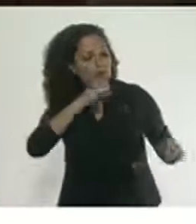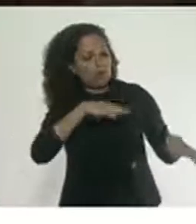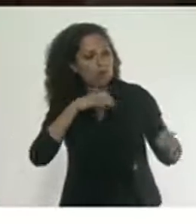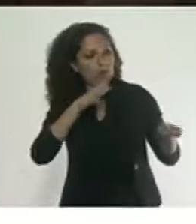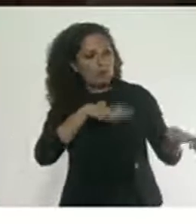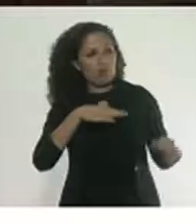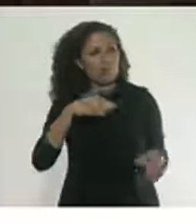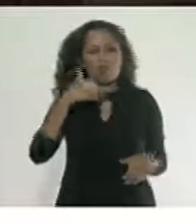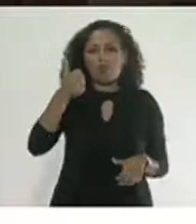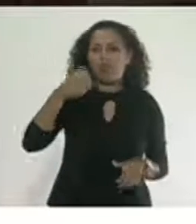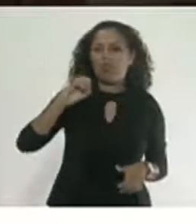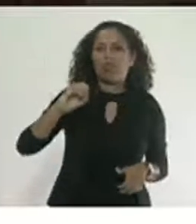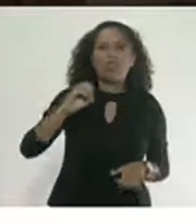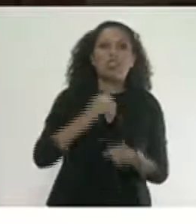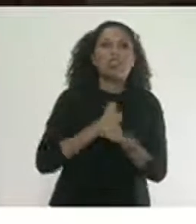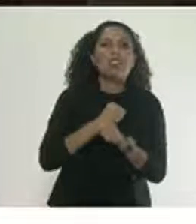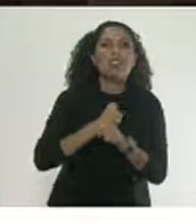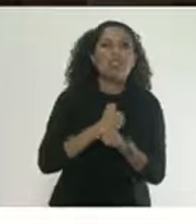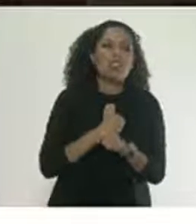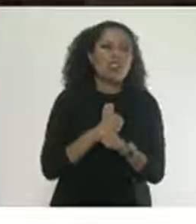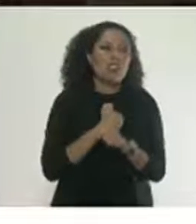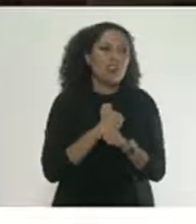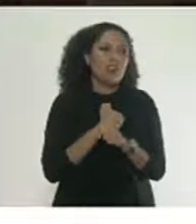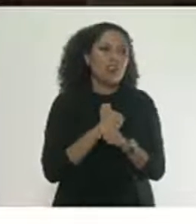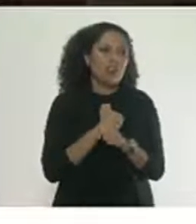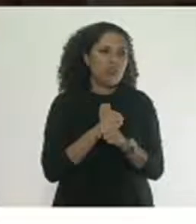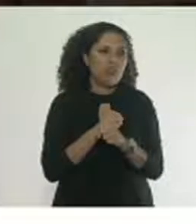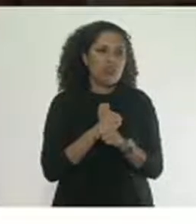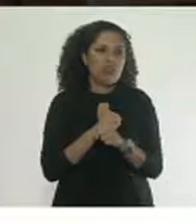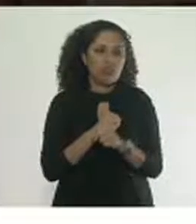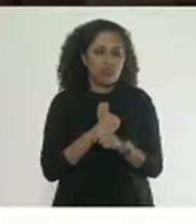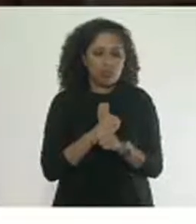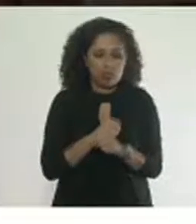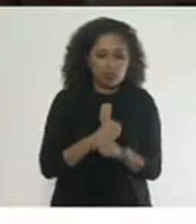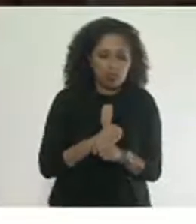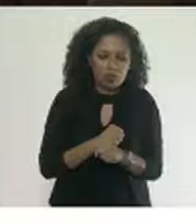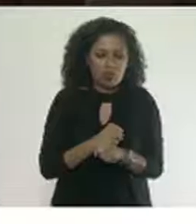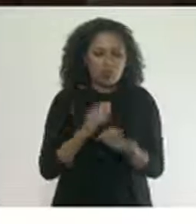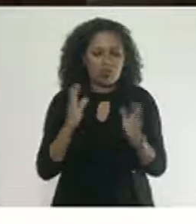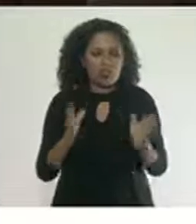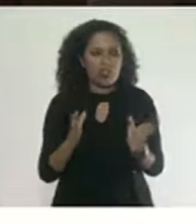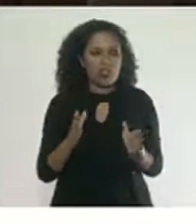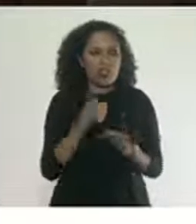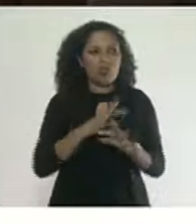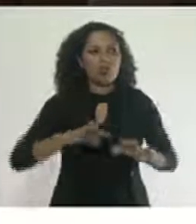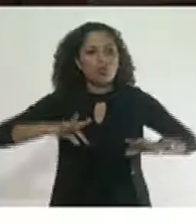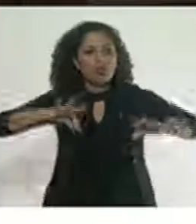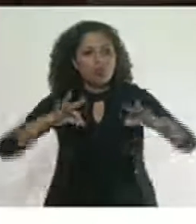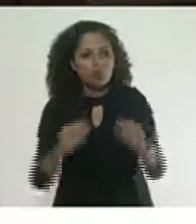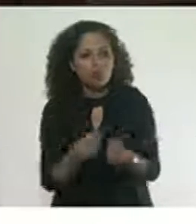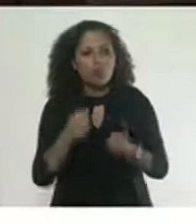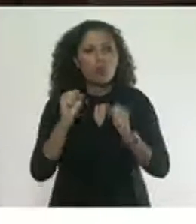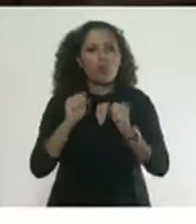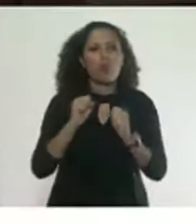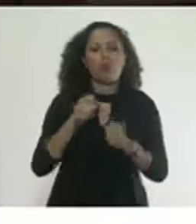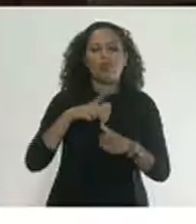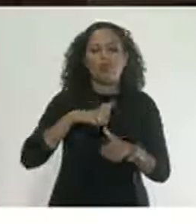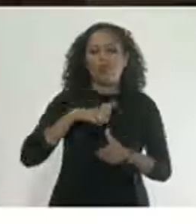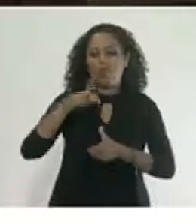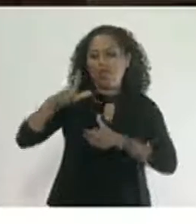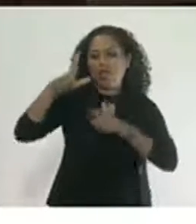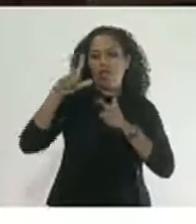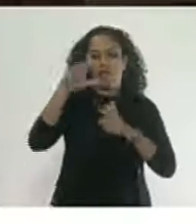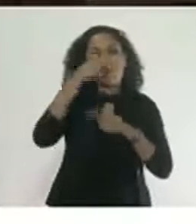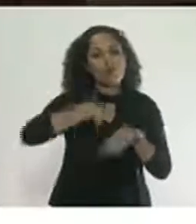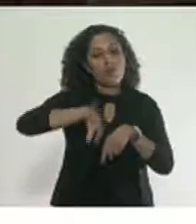a reserva. Ou seja, arma todo mundo e o Estado não tem qualquer responsabilidade de